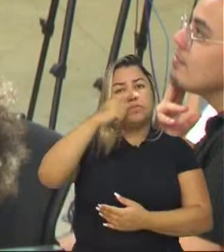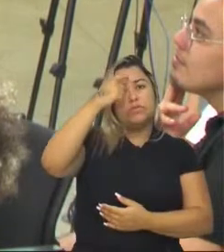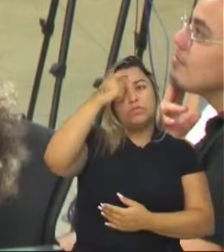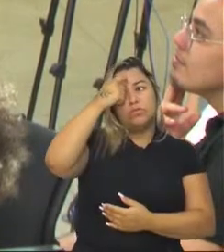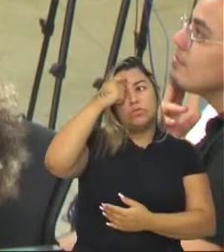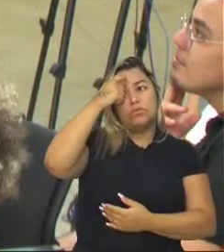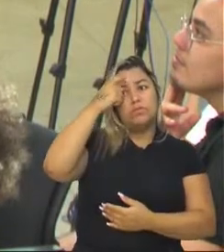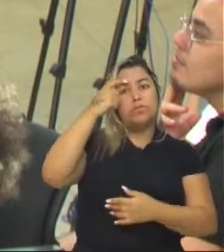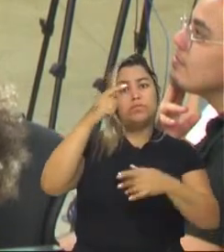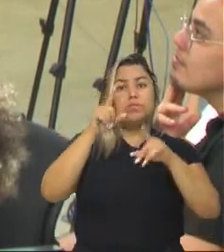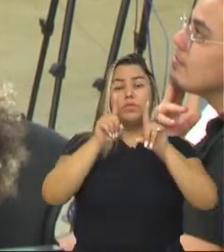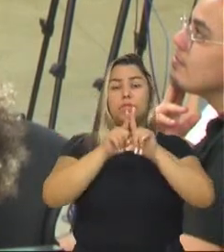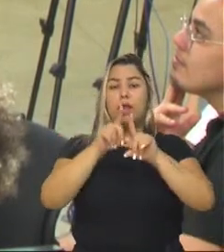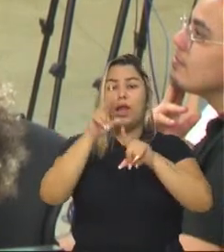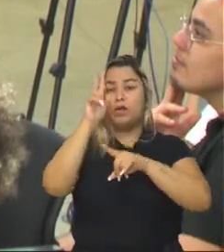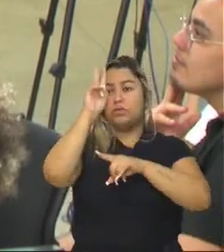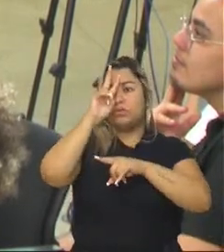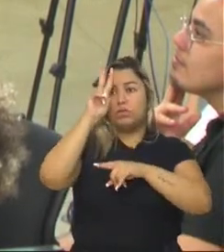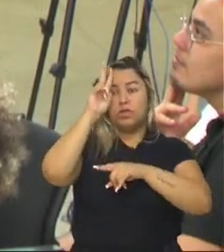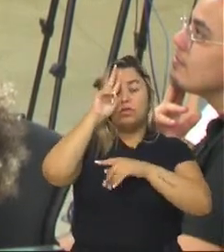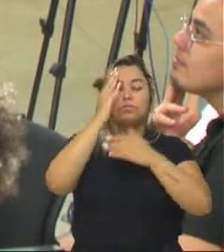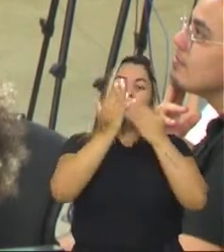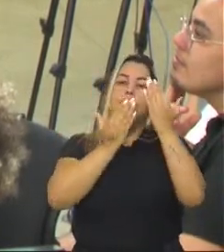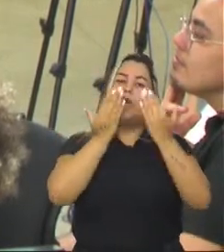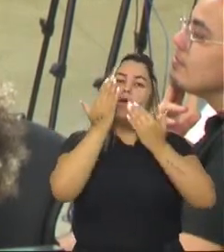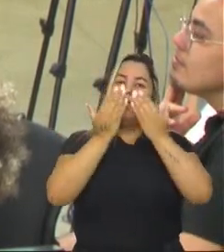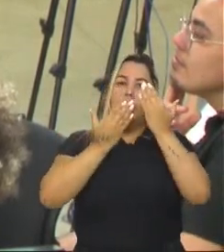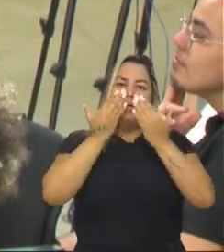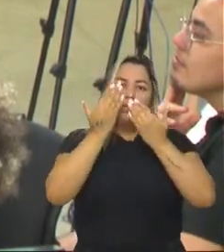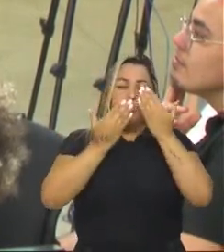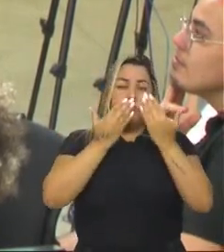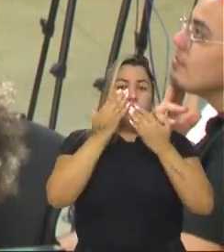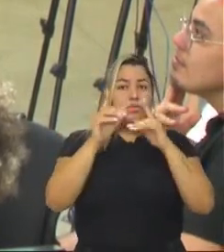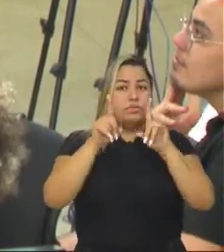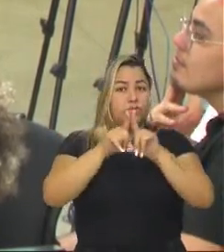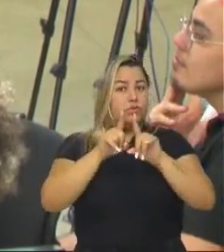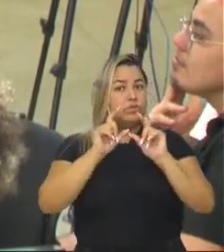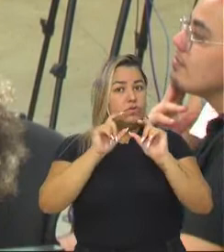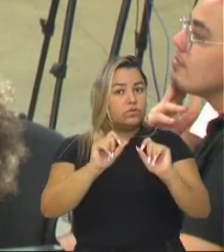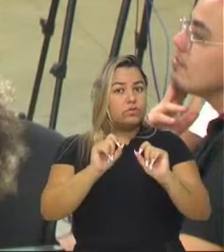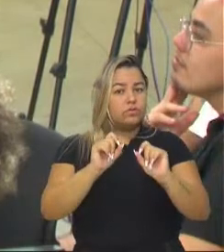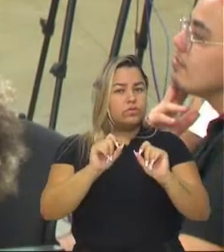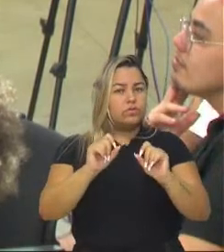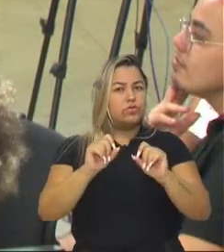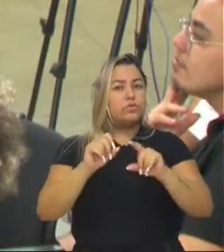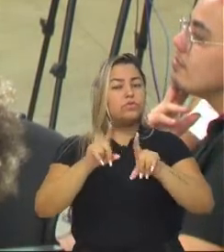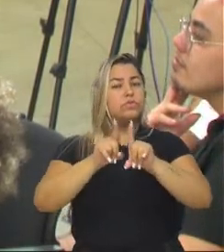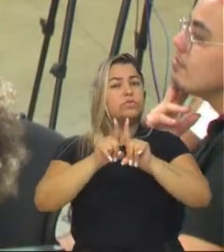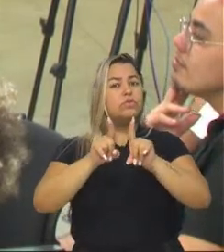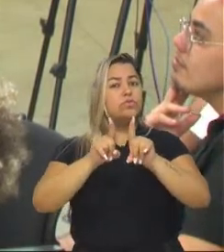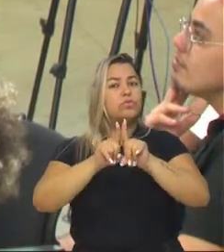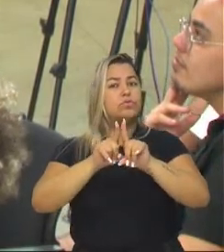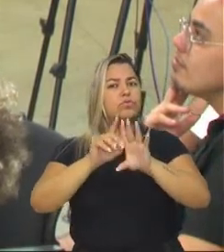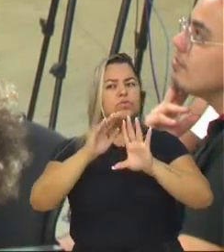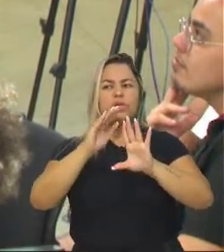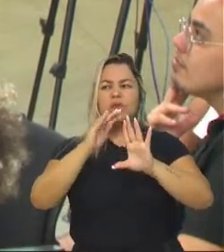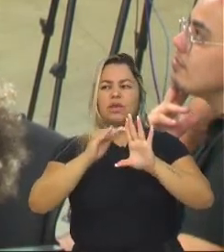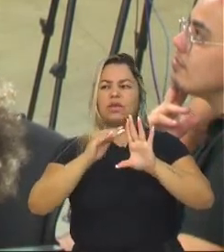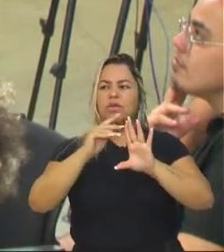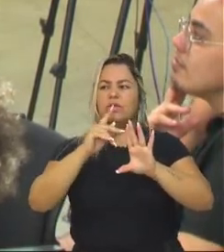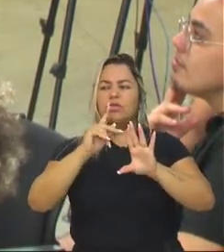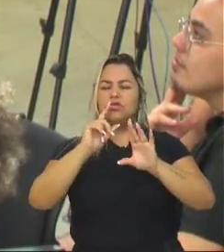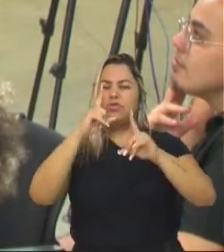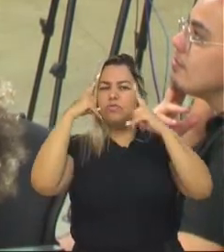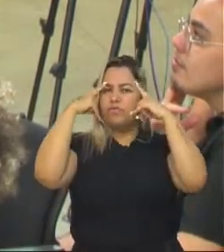já foi falado, né? Assim, a história da psicologia é uma história de produção de exclusão, de produção de patologização, de produção